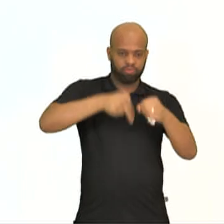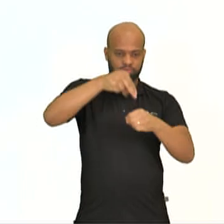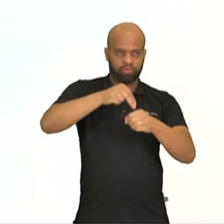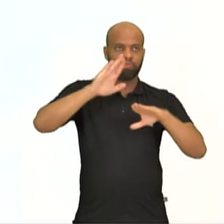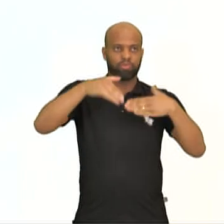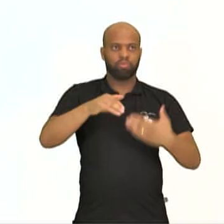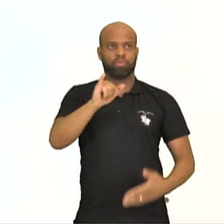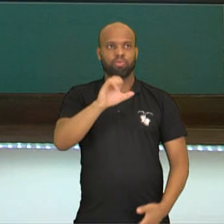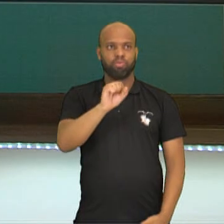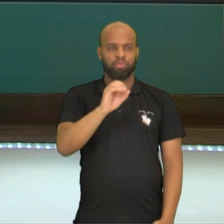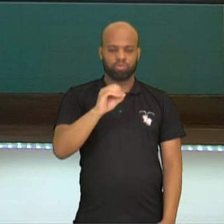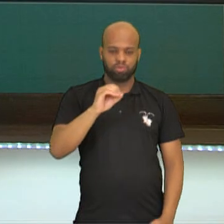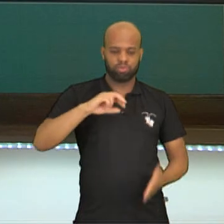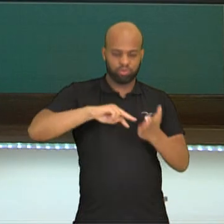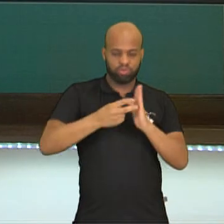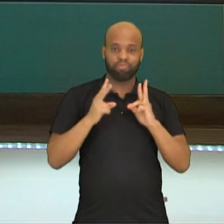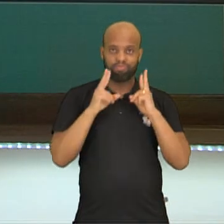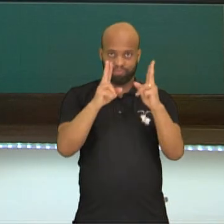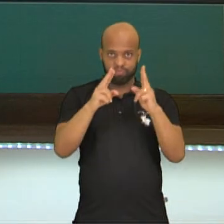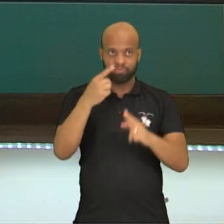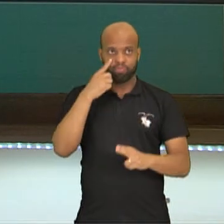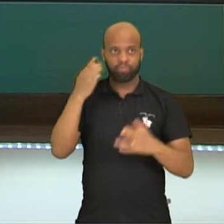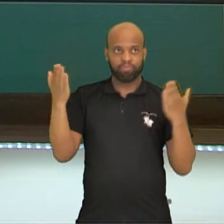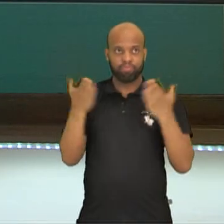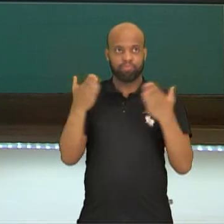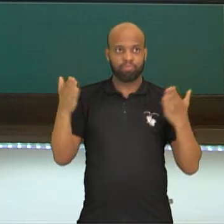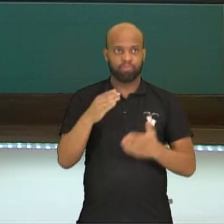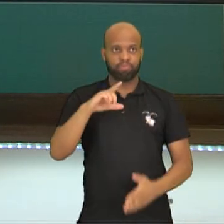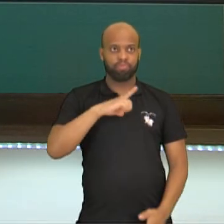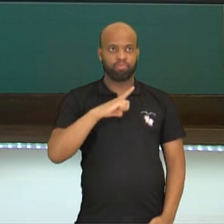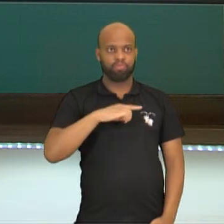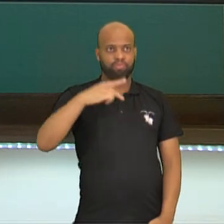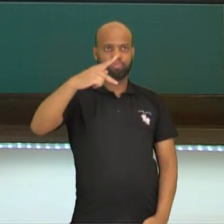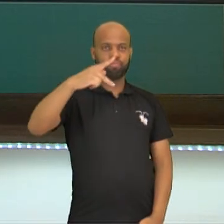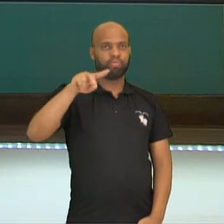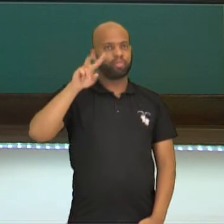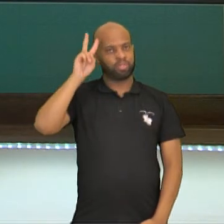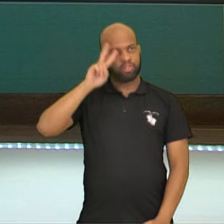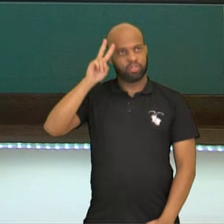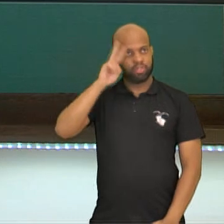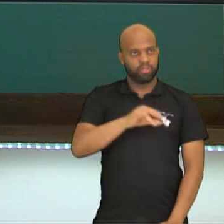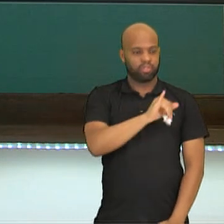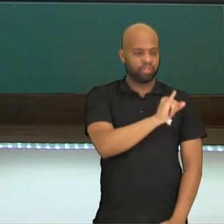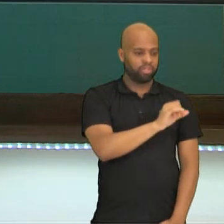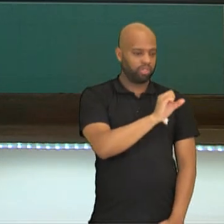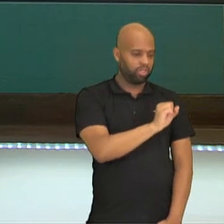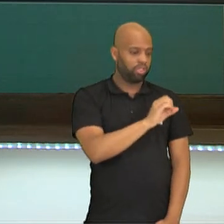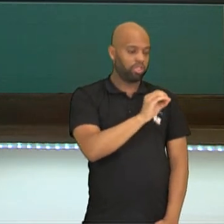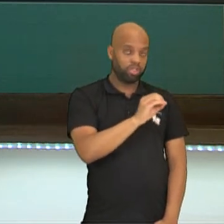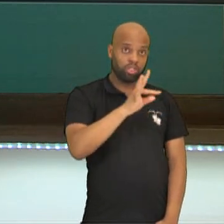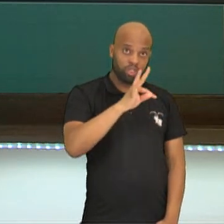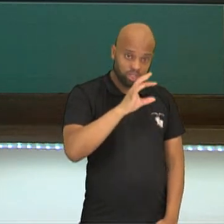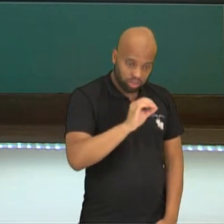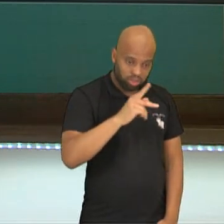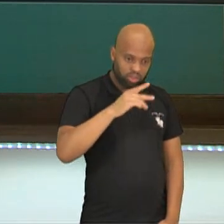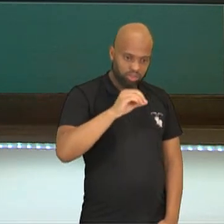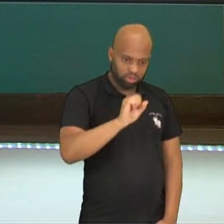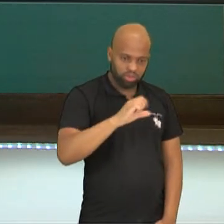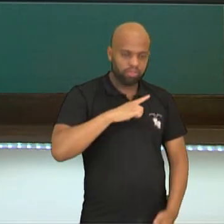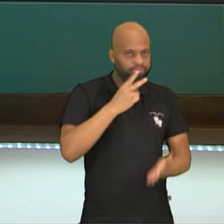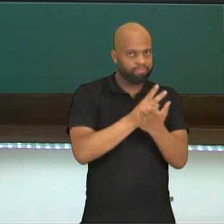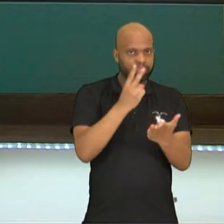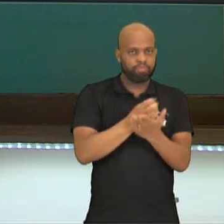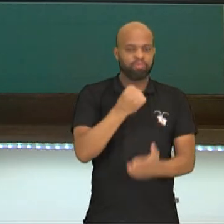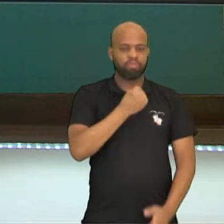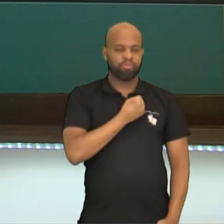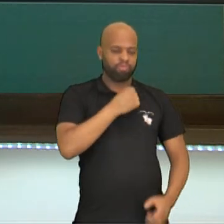significa igual, e a gente marcou aqui sublinhado P para você lembrar que isótopos têm o mesmo número de prótons, e